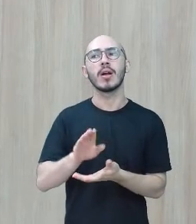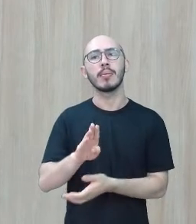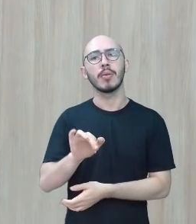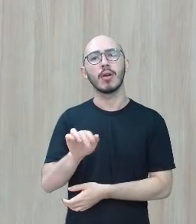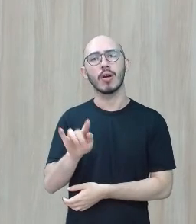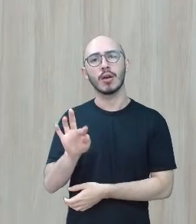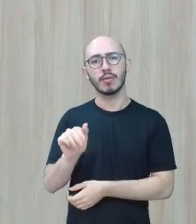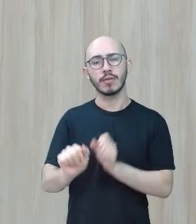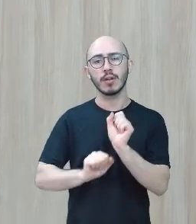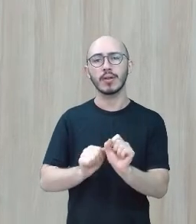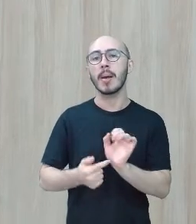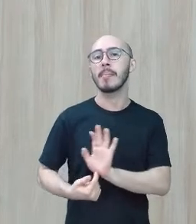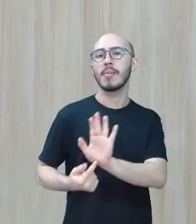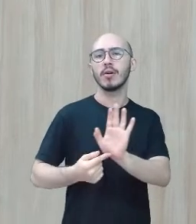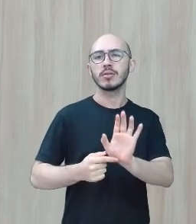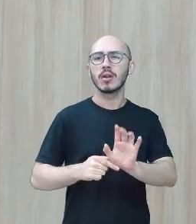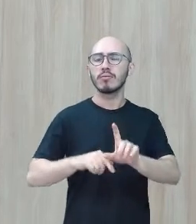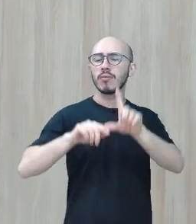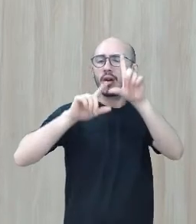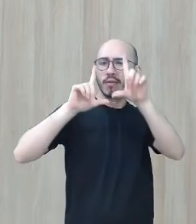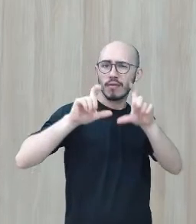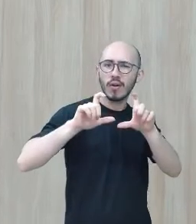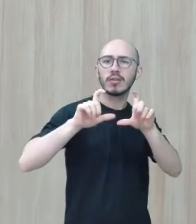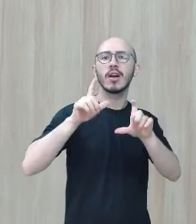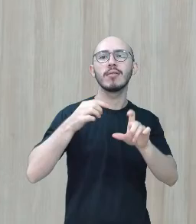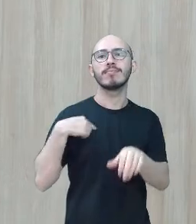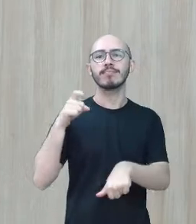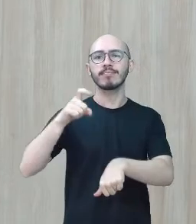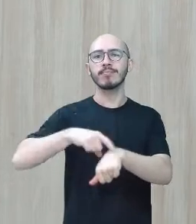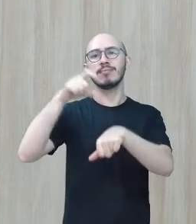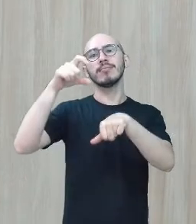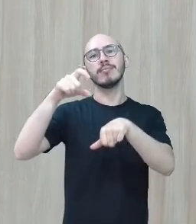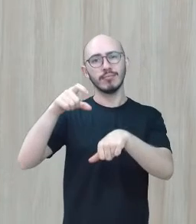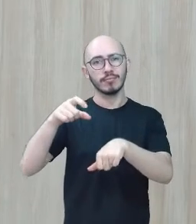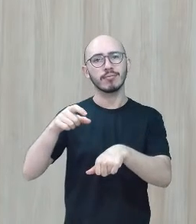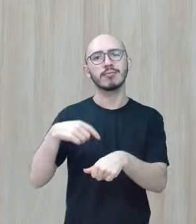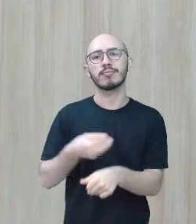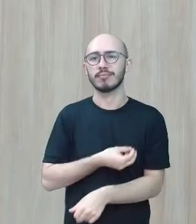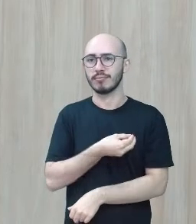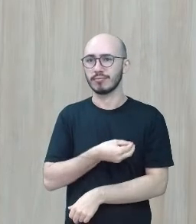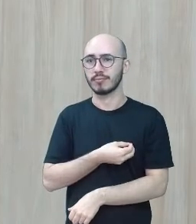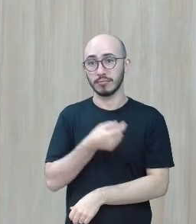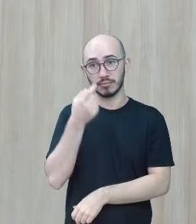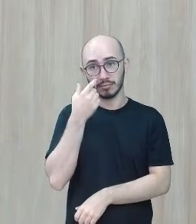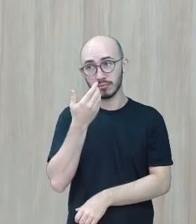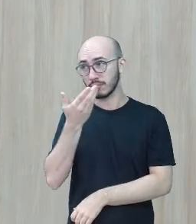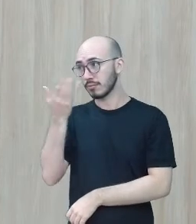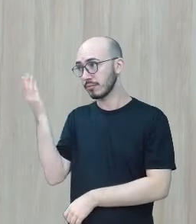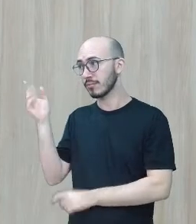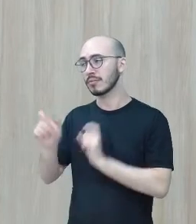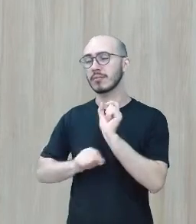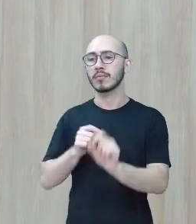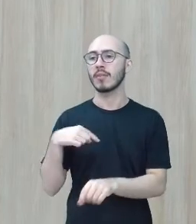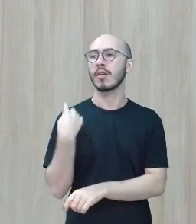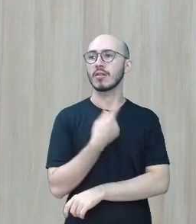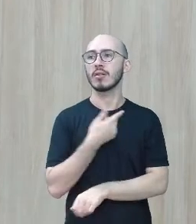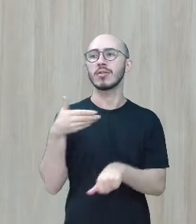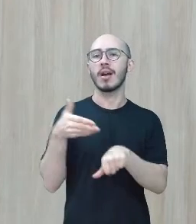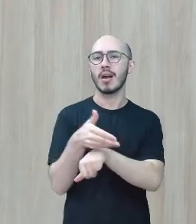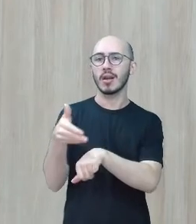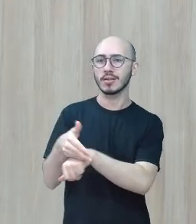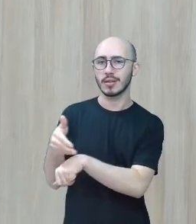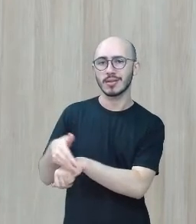retratos, né? Como retratos como instantâneos de momentos muito específicos da vida. Aqui, nesse relato, a gente consegue acessar a